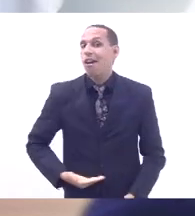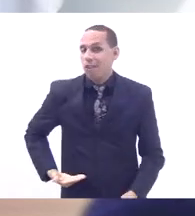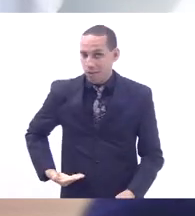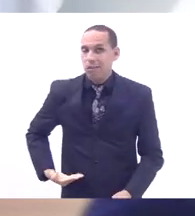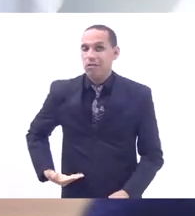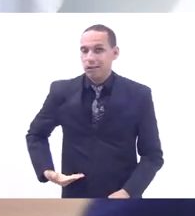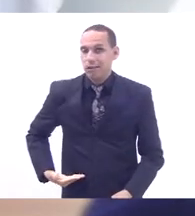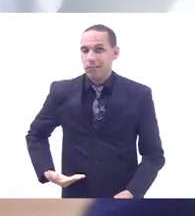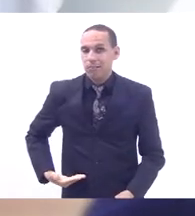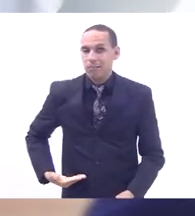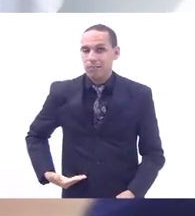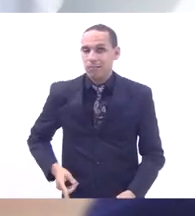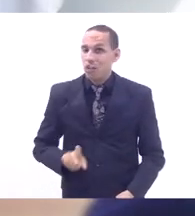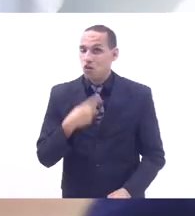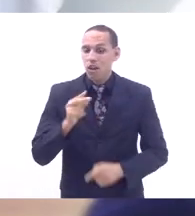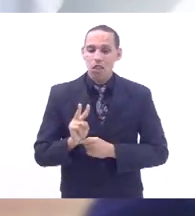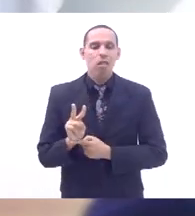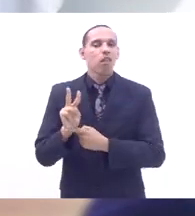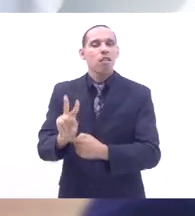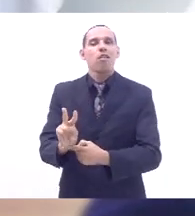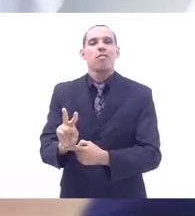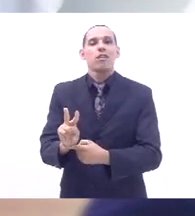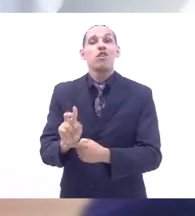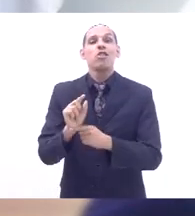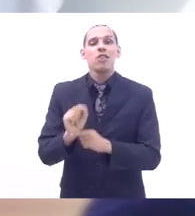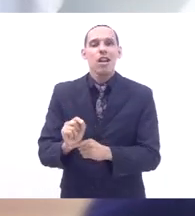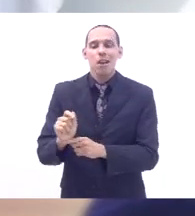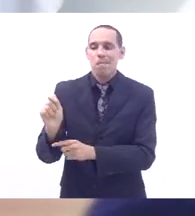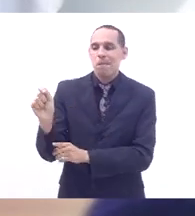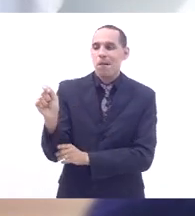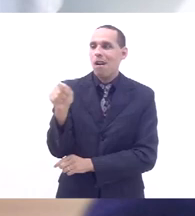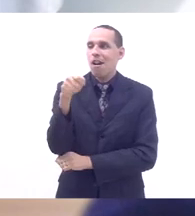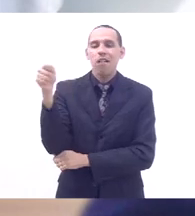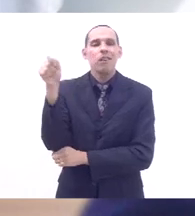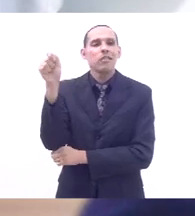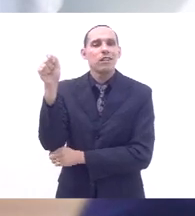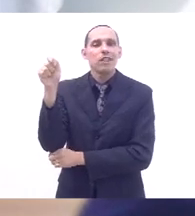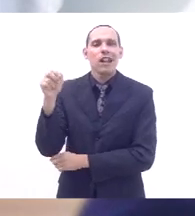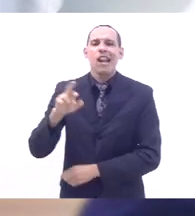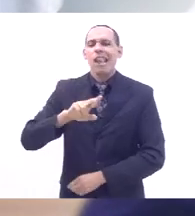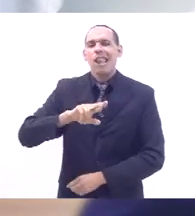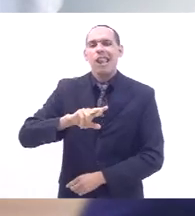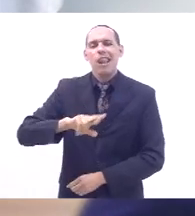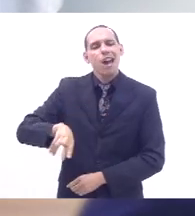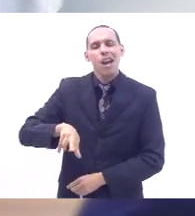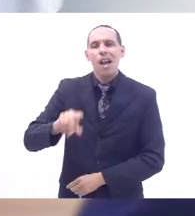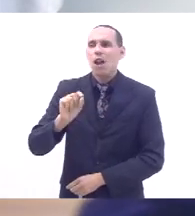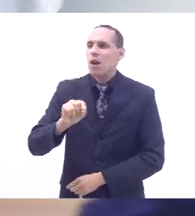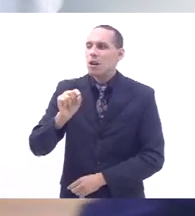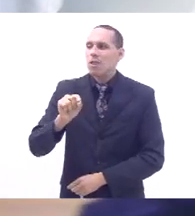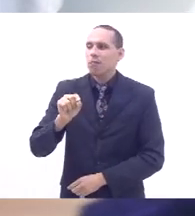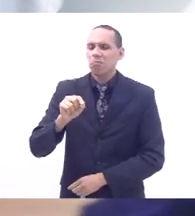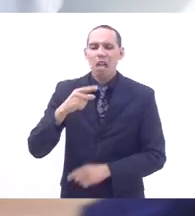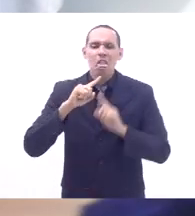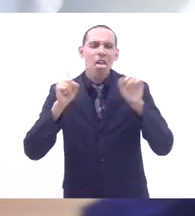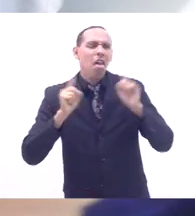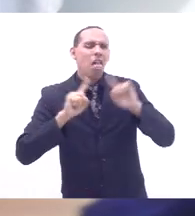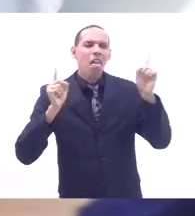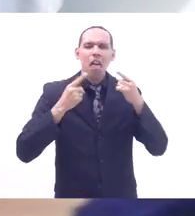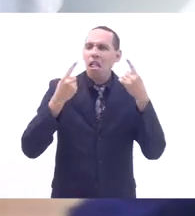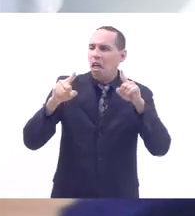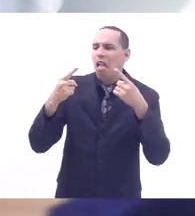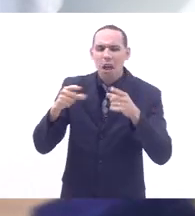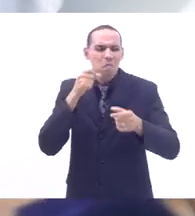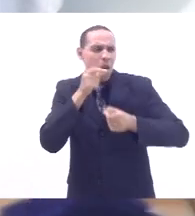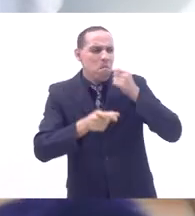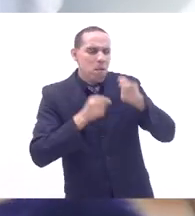Tá? A gente defender a bandeira, a gente não deixar que falem mal só por falar mal.